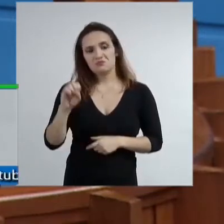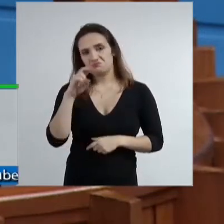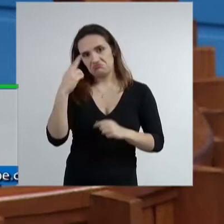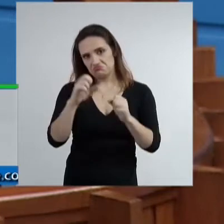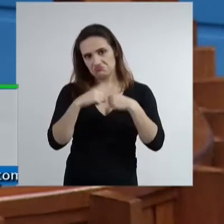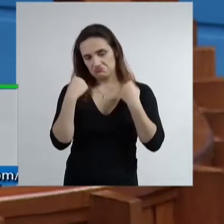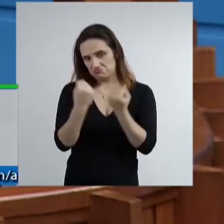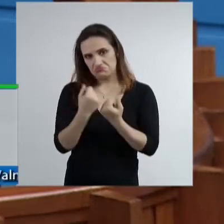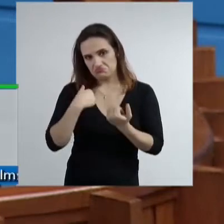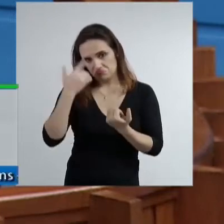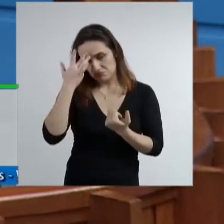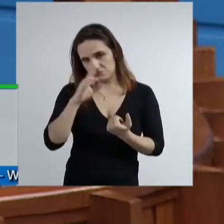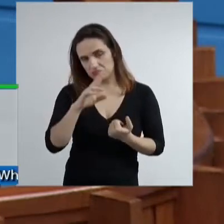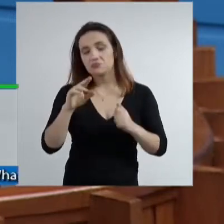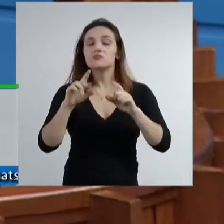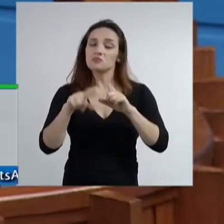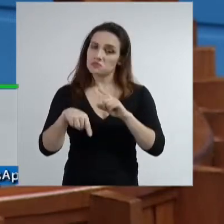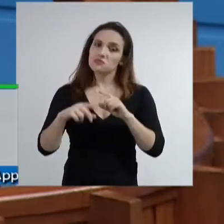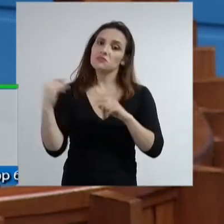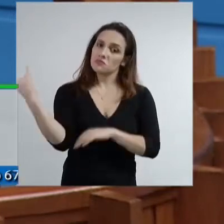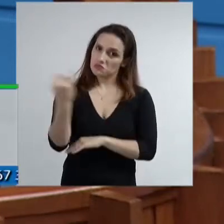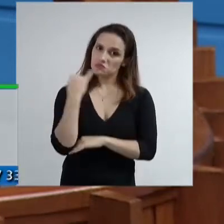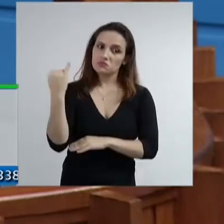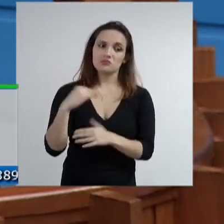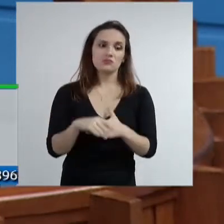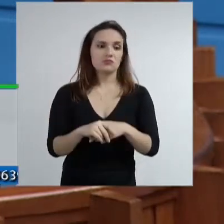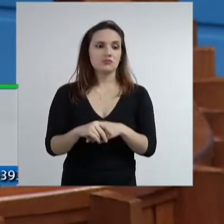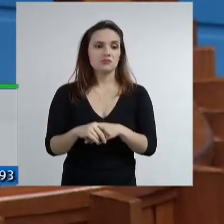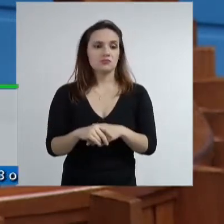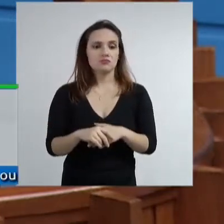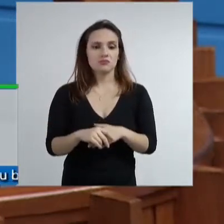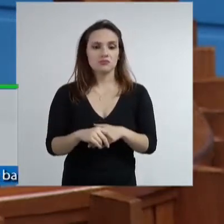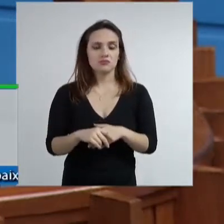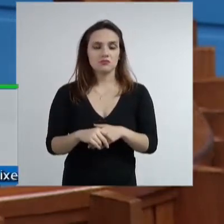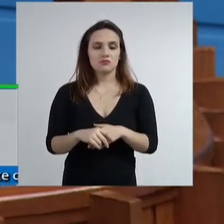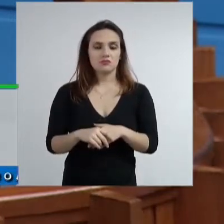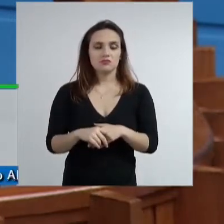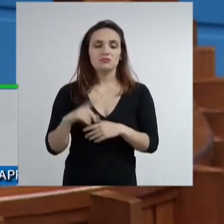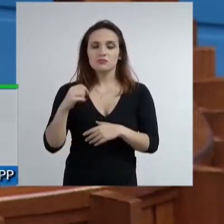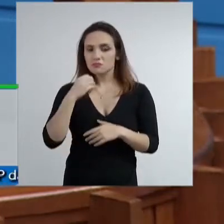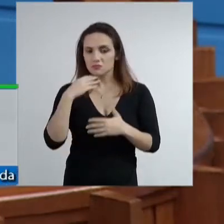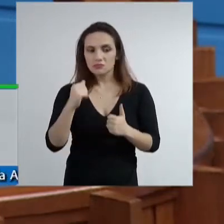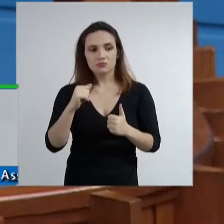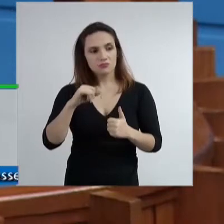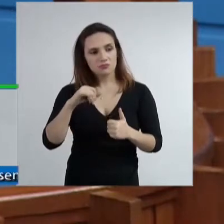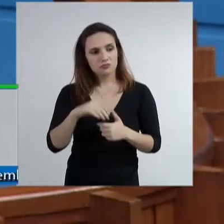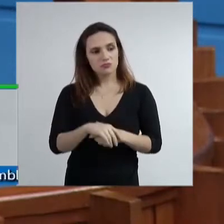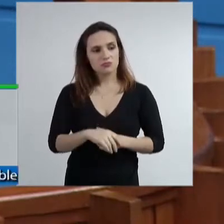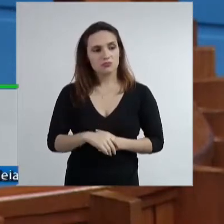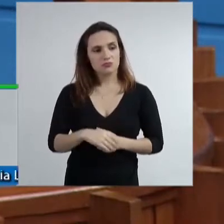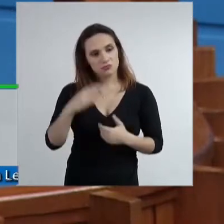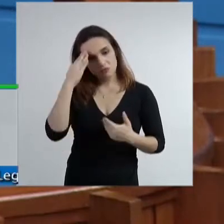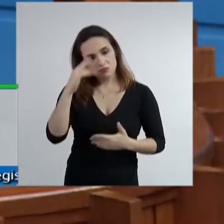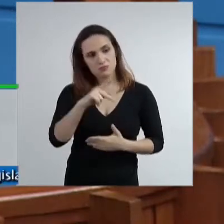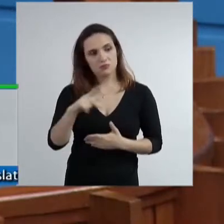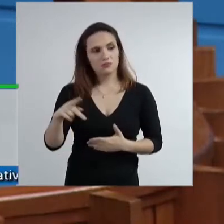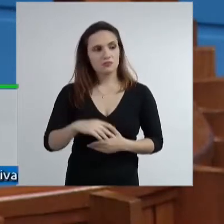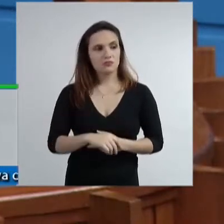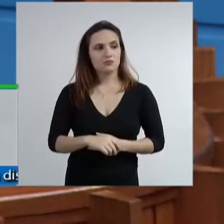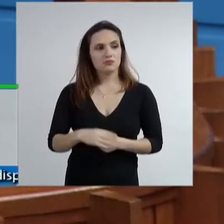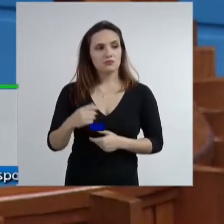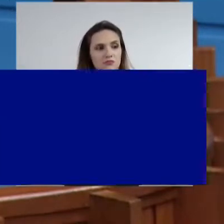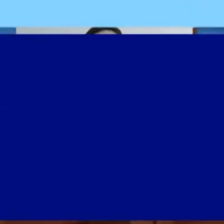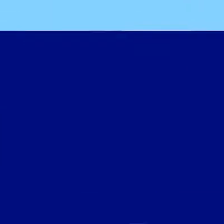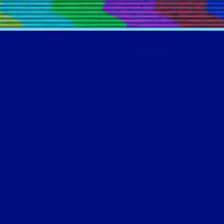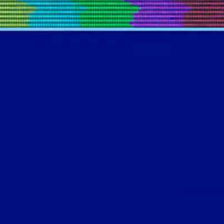seminário, né, importante aí, que tenho certeza que será muito produtivo, muito proveitoso. Muito obrigado, senhor presidente. Eram essas